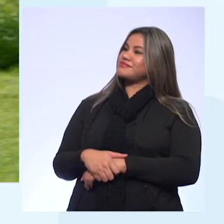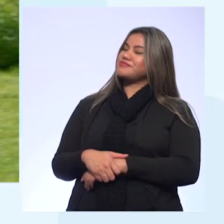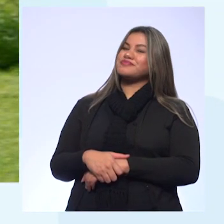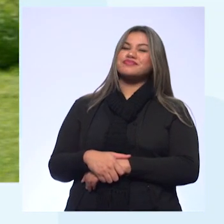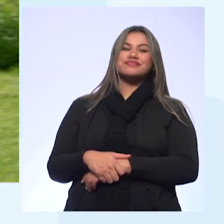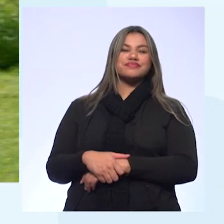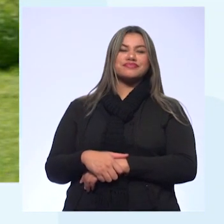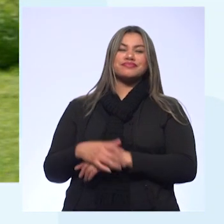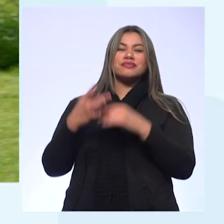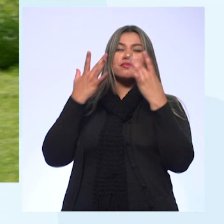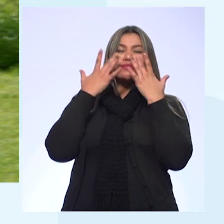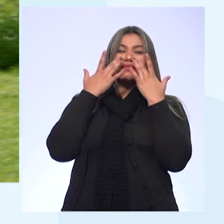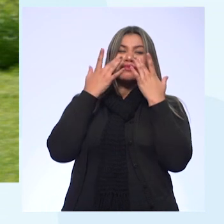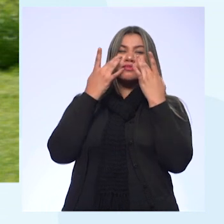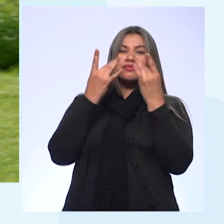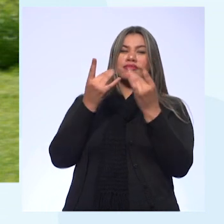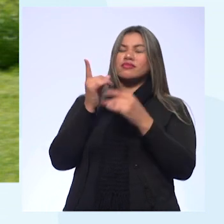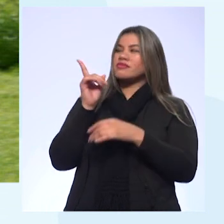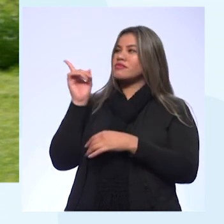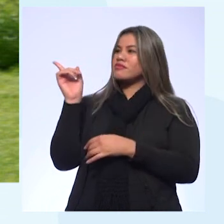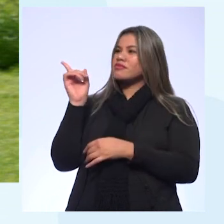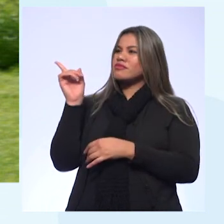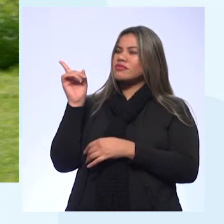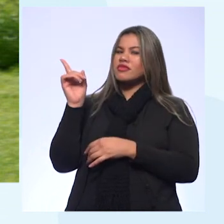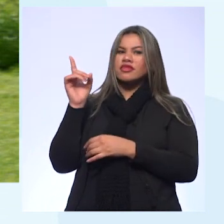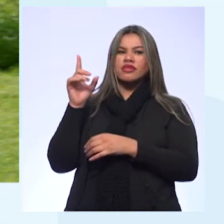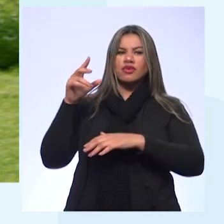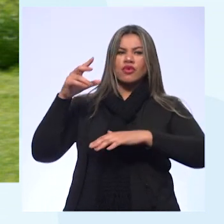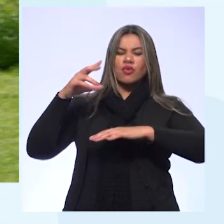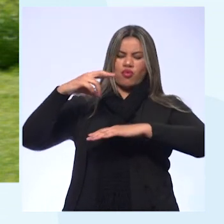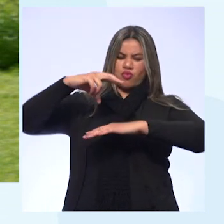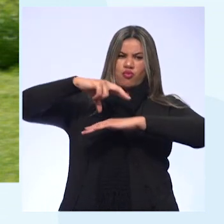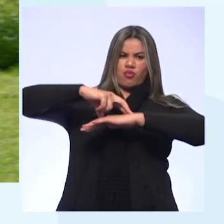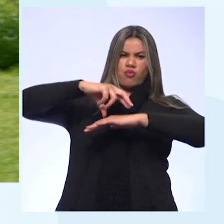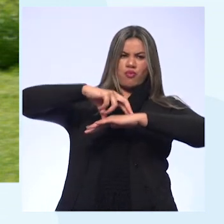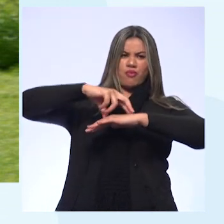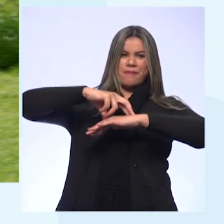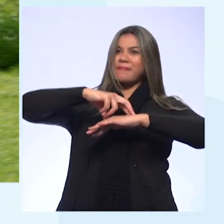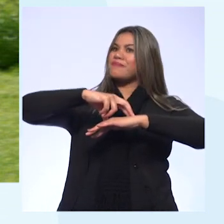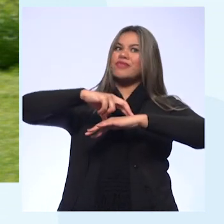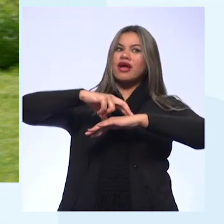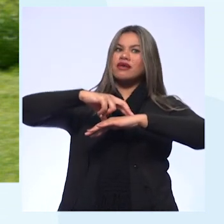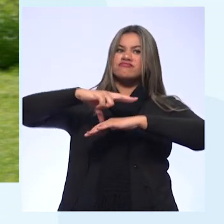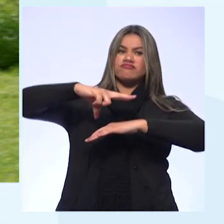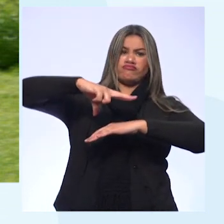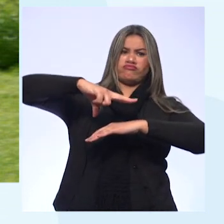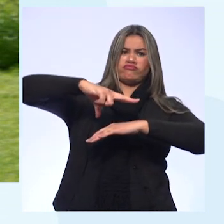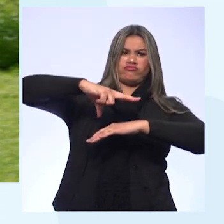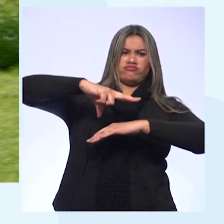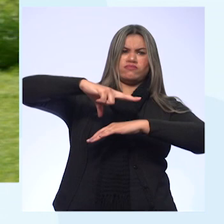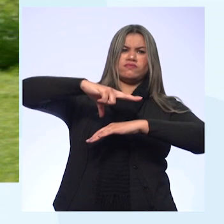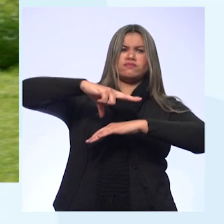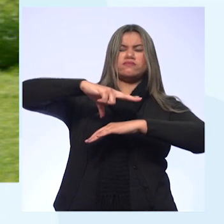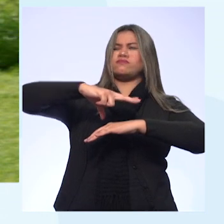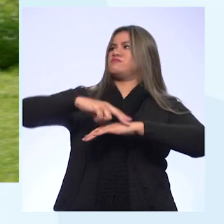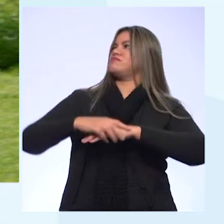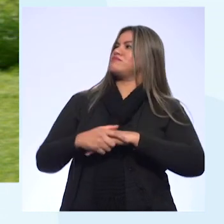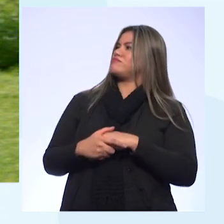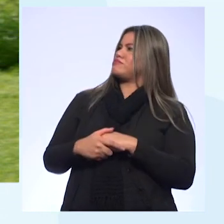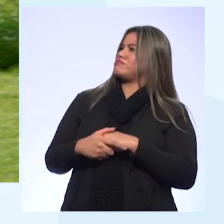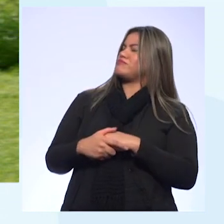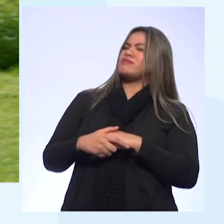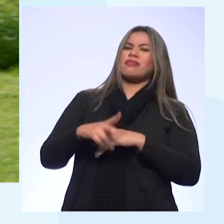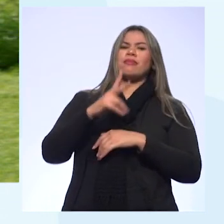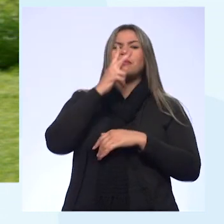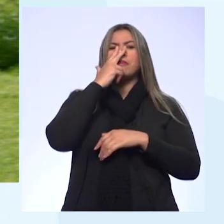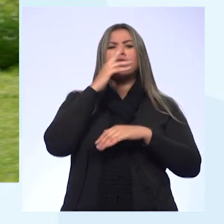Presta bem atenção aí. Ele não está com nenhuma pata no chão, olha só. Será que ele está se movendo? Olha só. E o